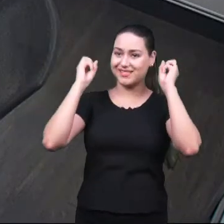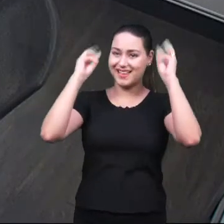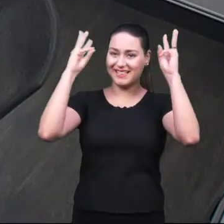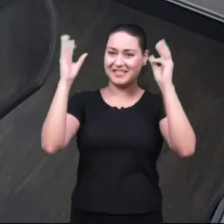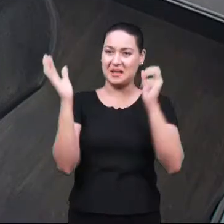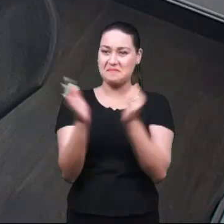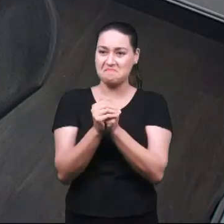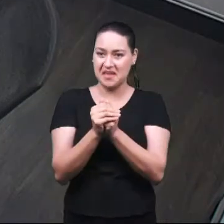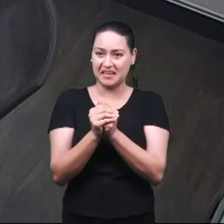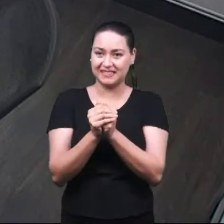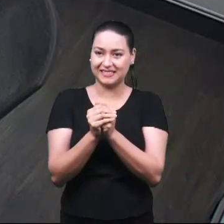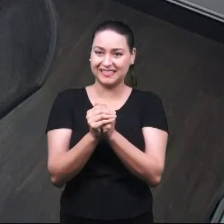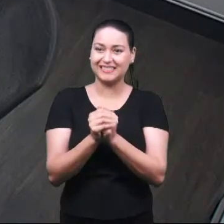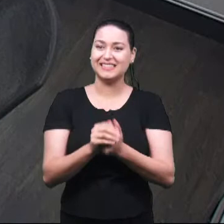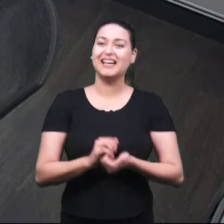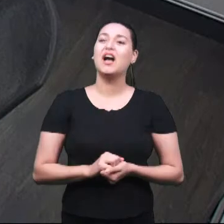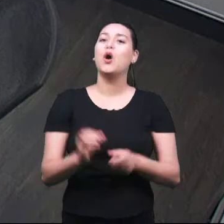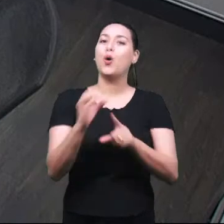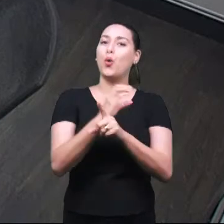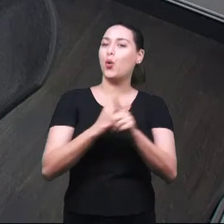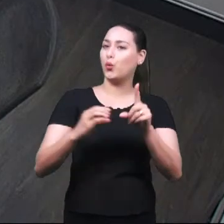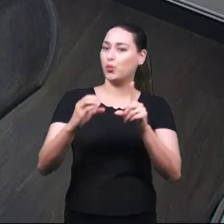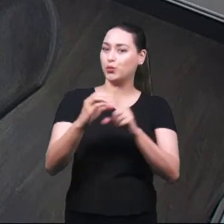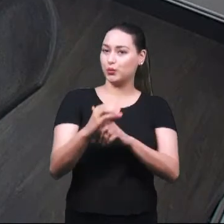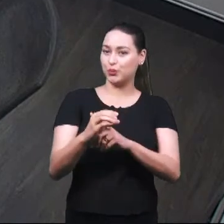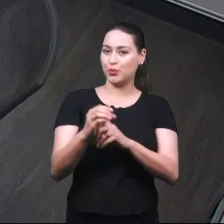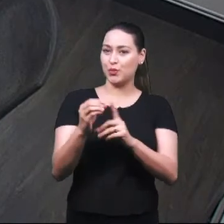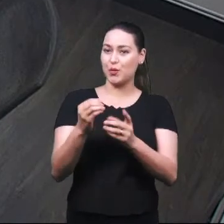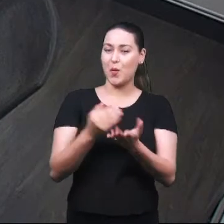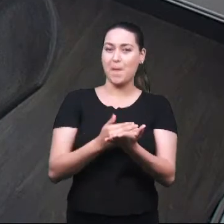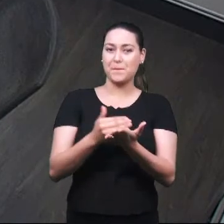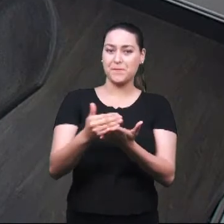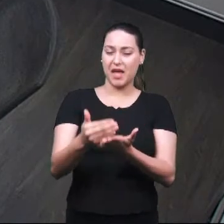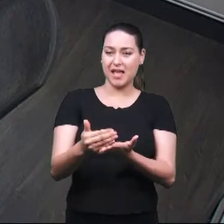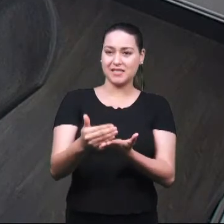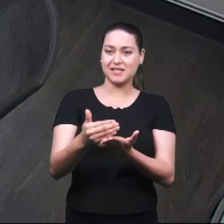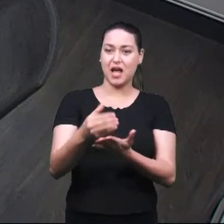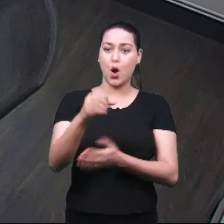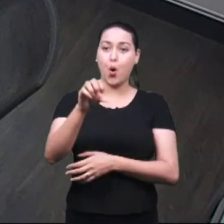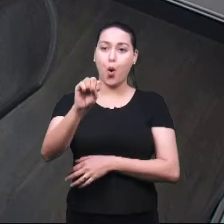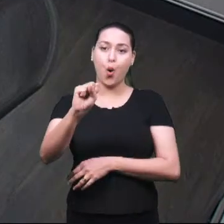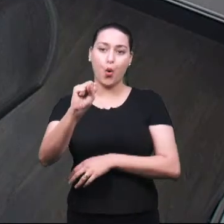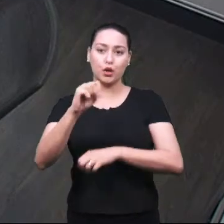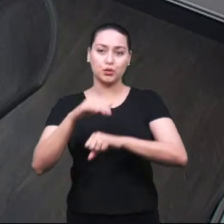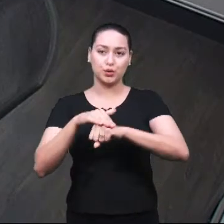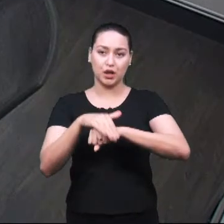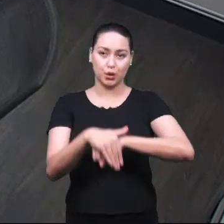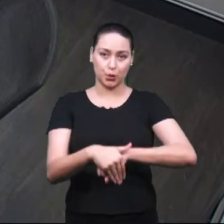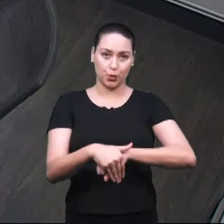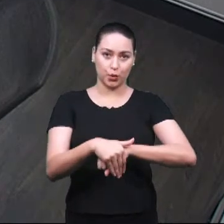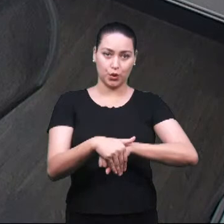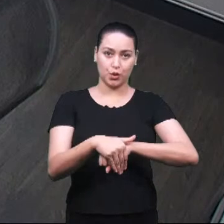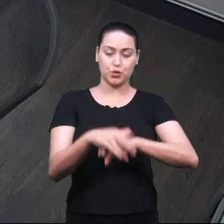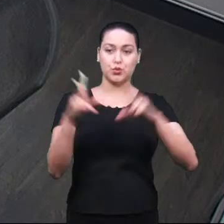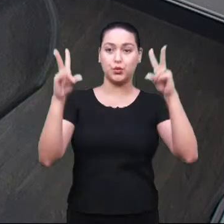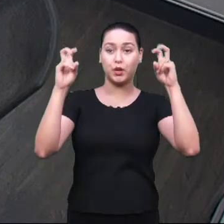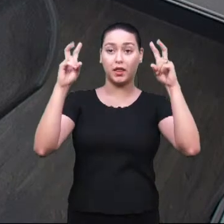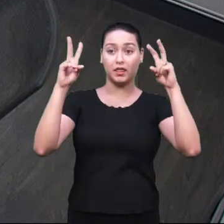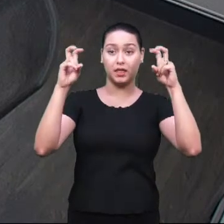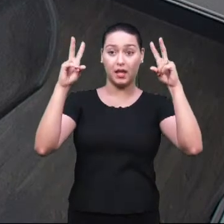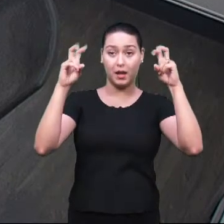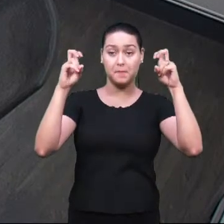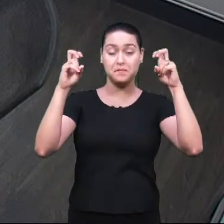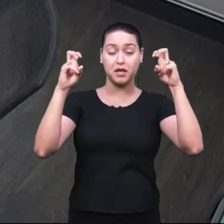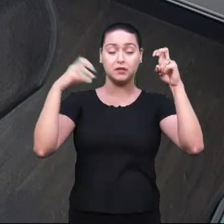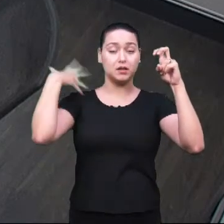Bravin está com culto que começa logo em seguida às 20 horas. O tema da mensagem é o Cordeiro